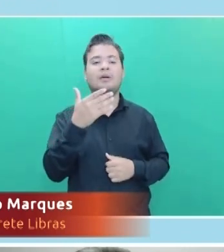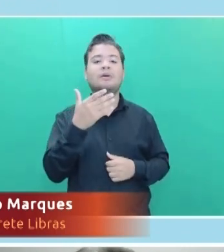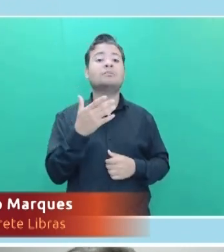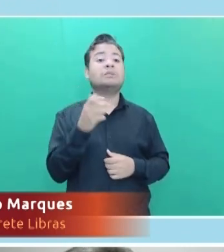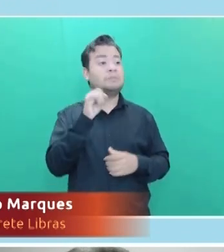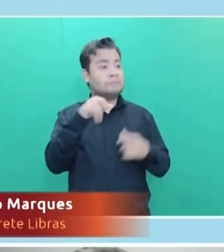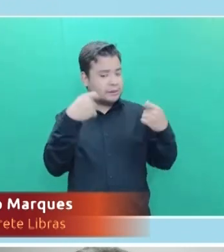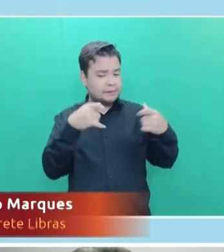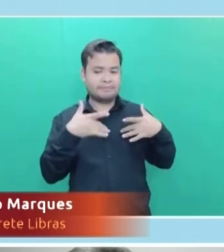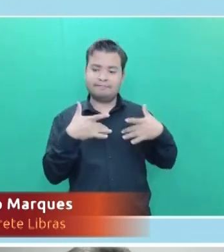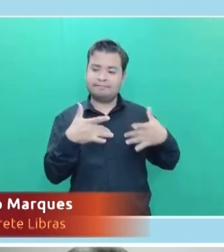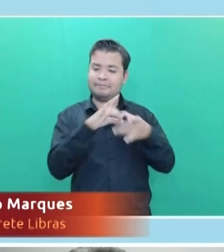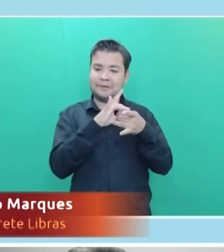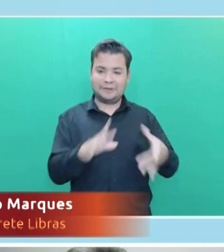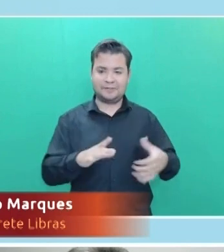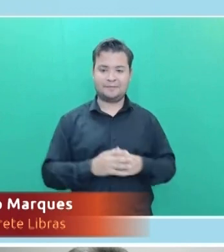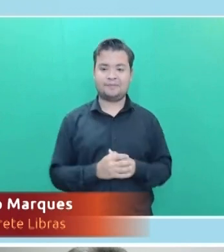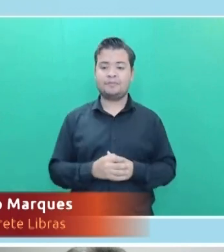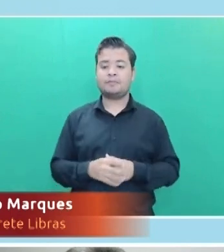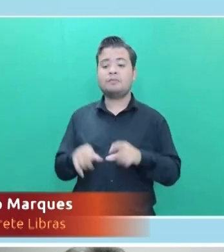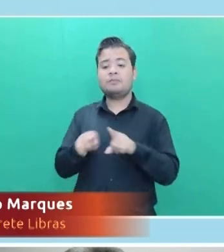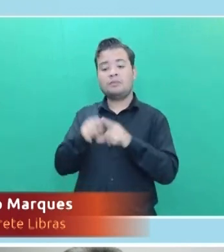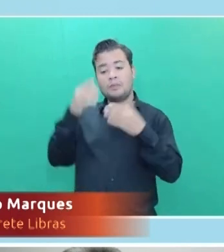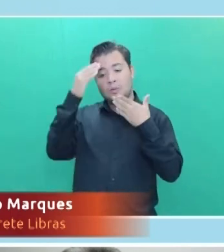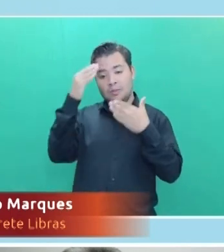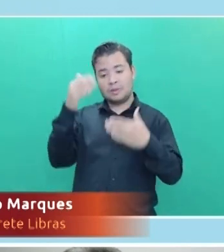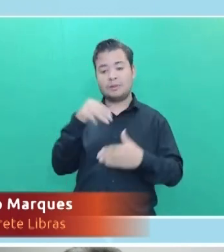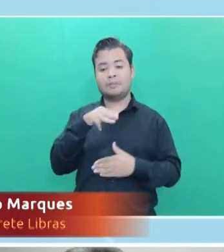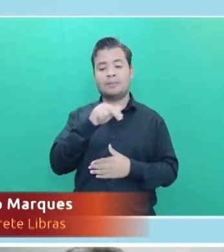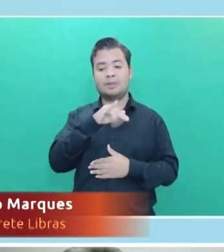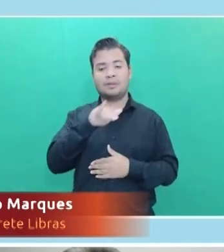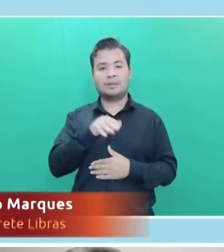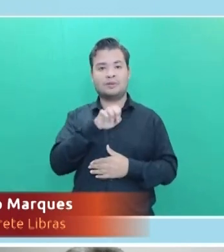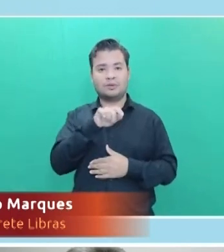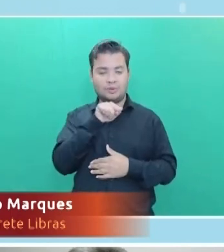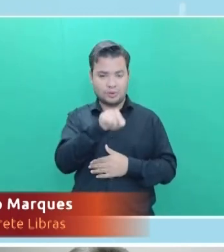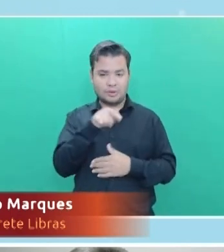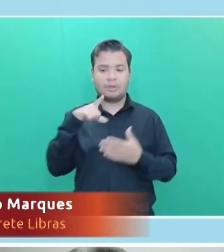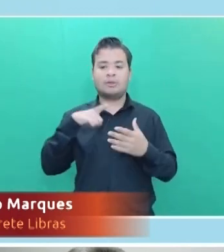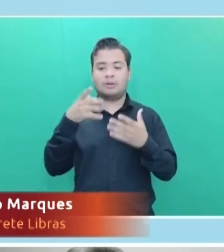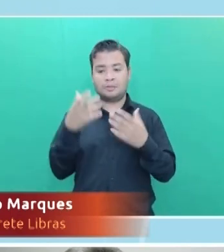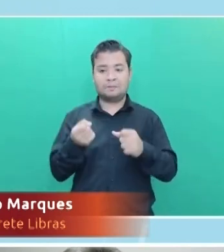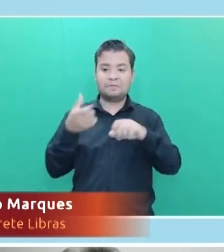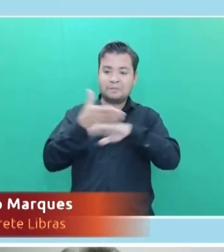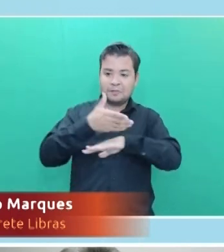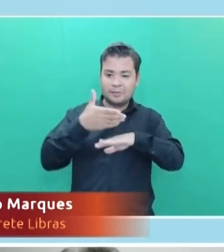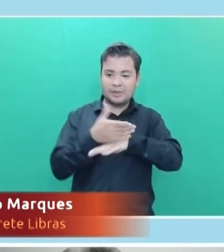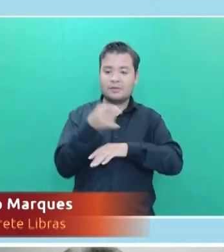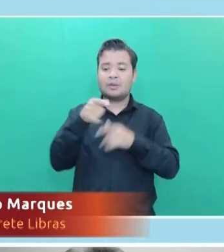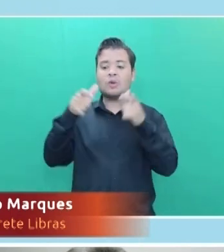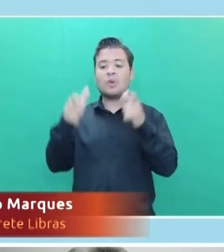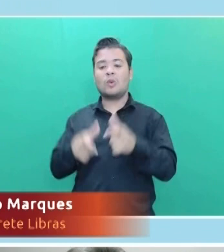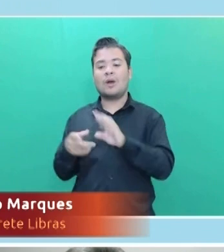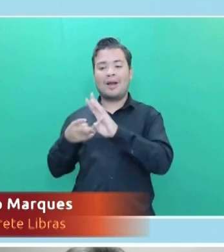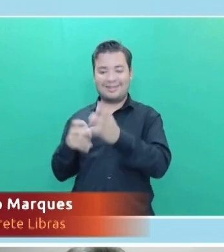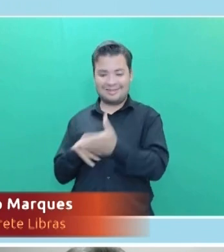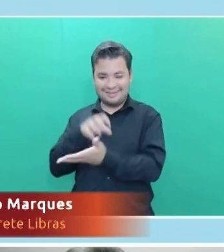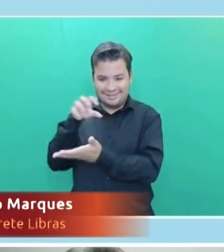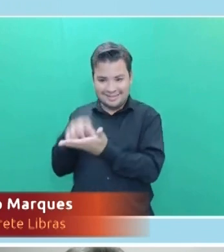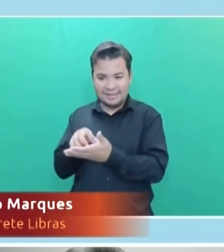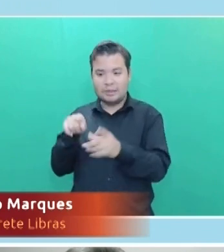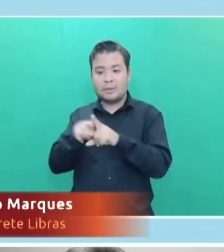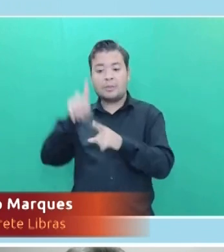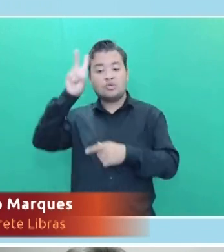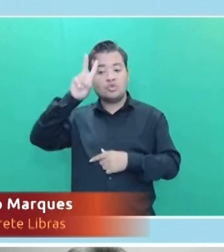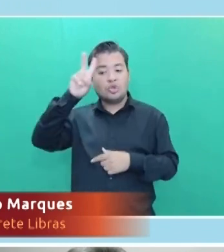Camila? Muito obrigada, Managé, por ter falado com a gente aí, direto da sua aldeia, por ter contado um pouquinho da sua história e